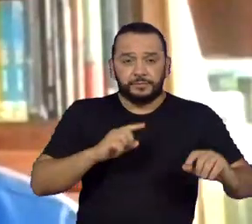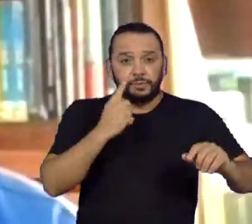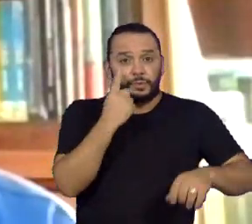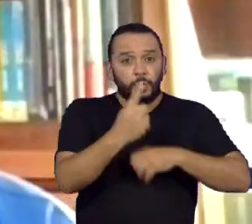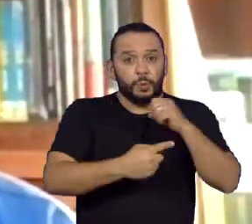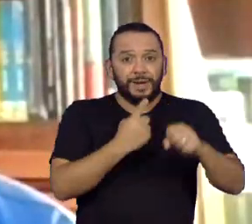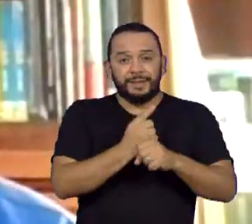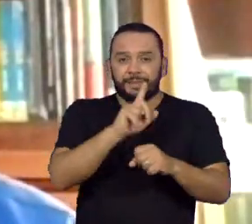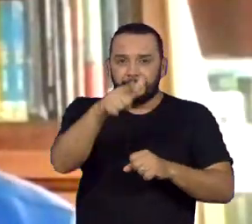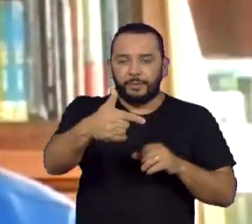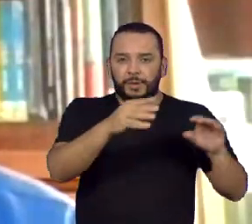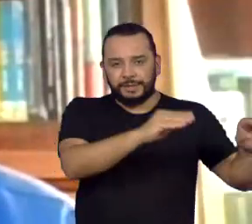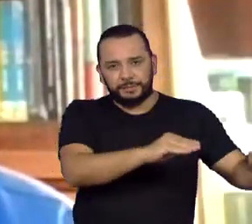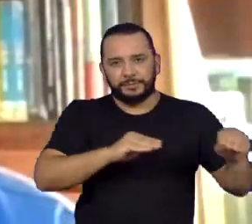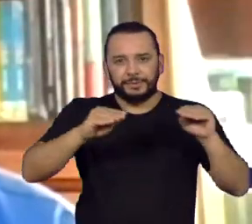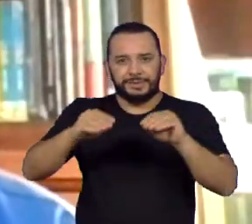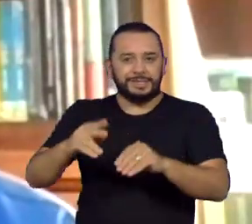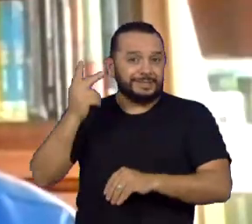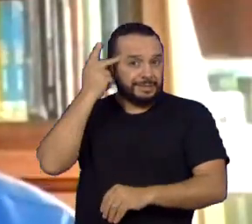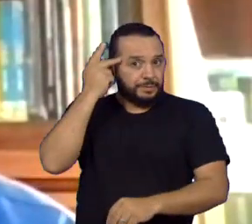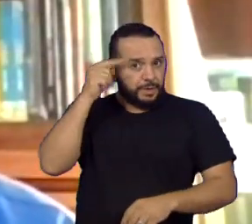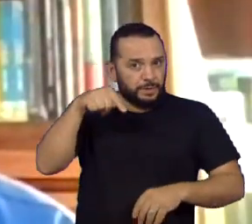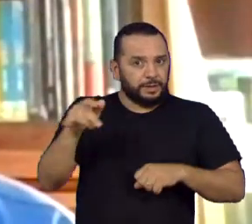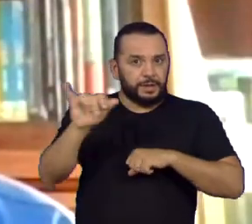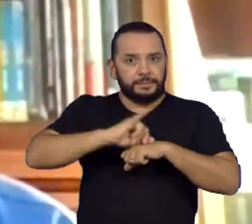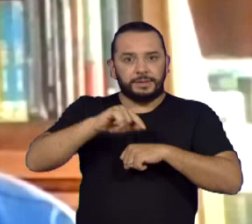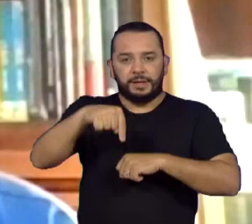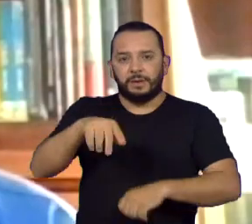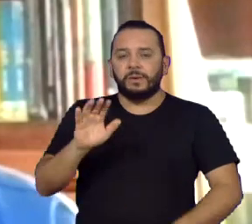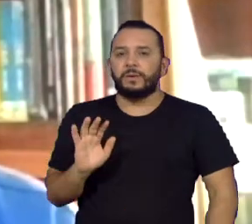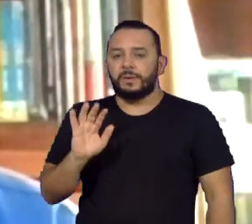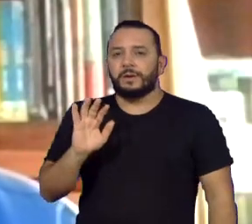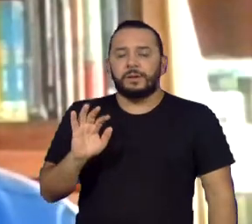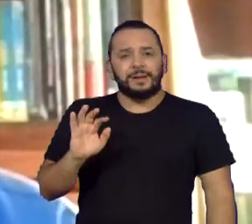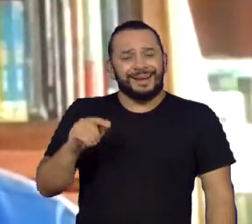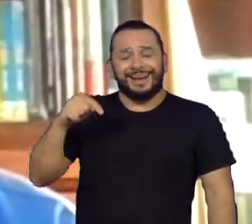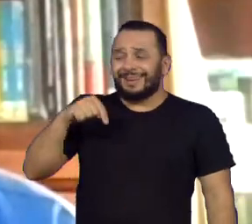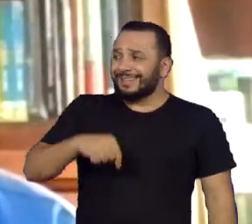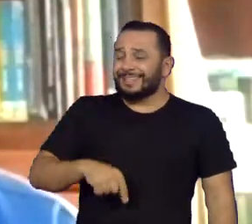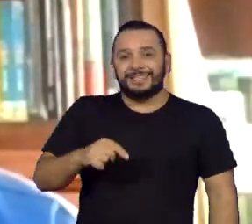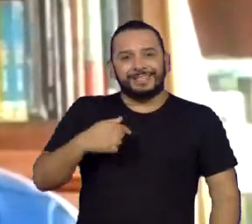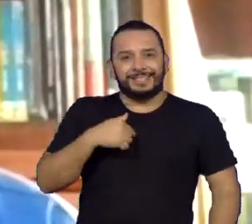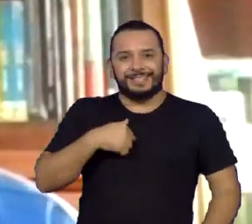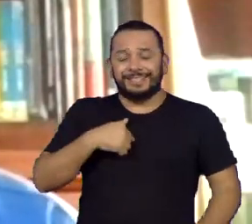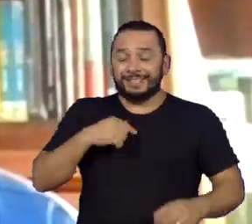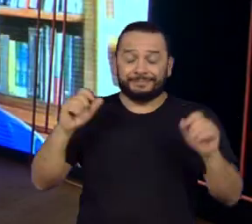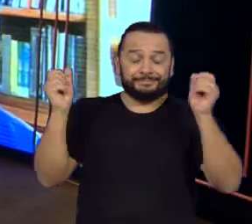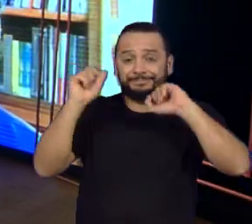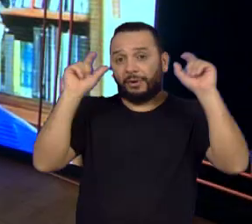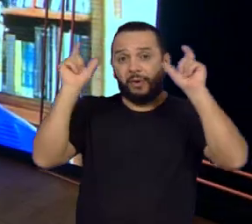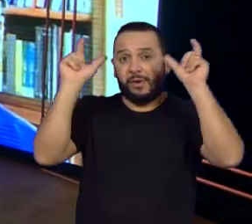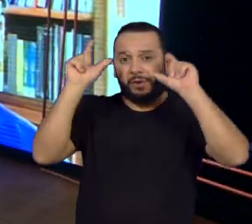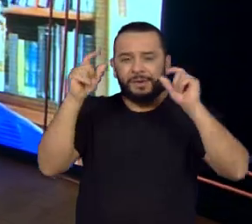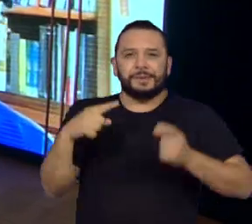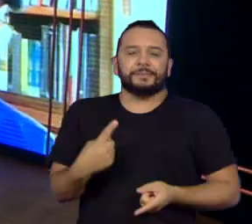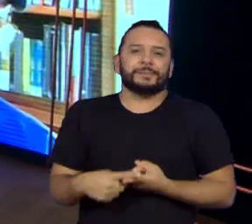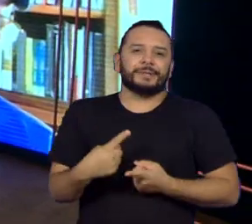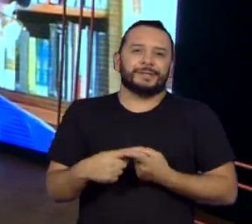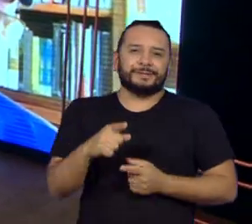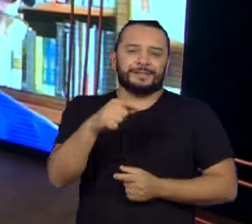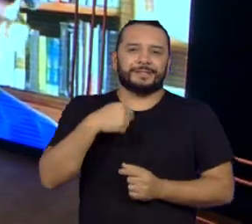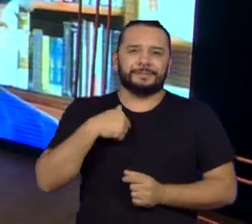ano depois que os outros já estavam aqui, e aqui as condições foram absolutamente assustadoras,